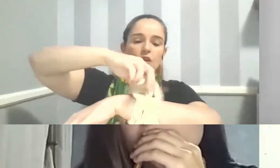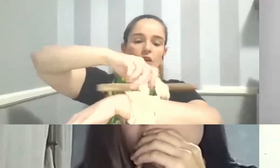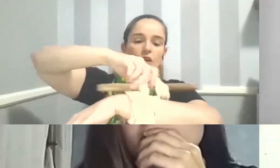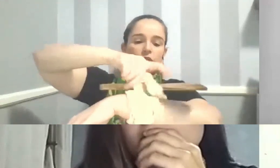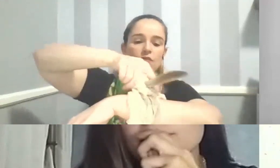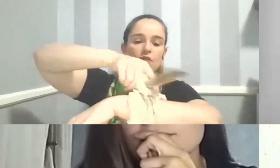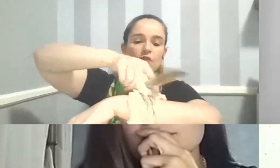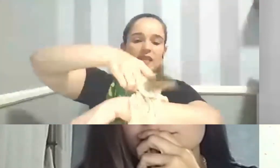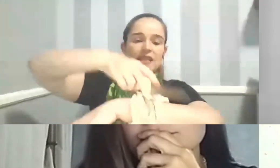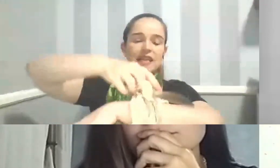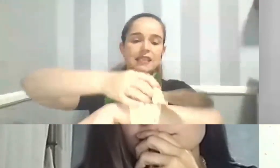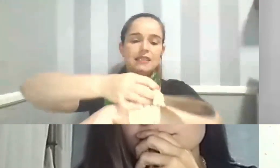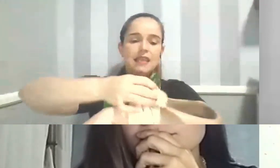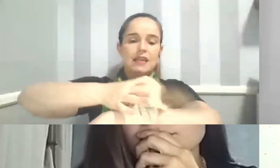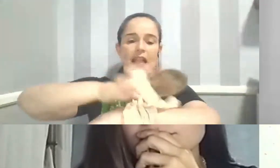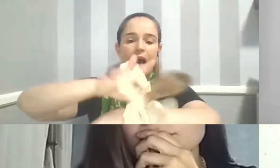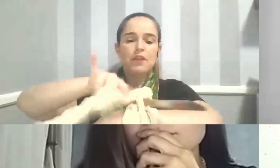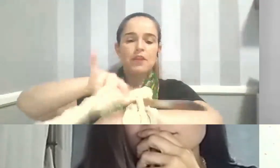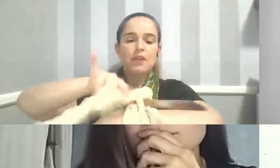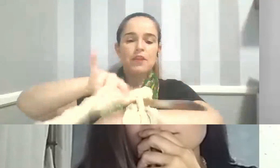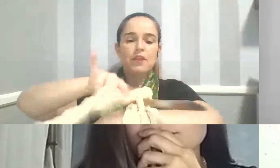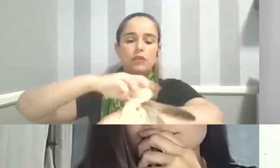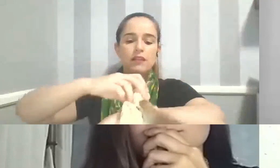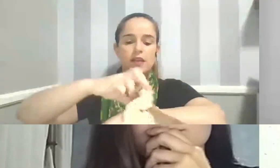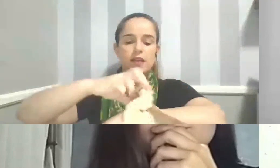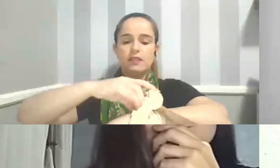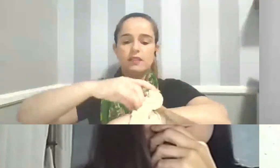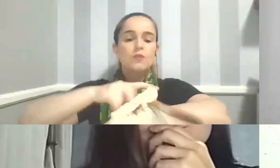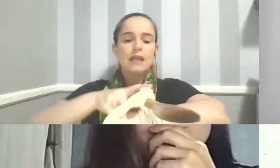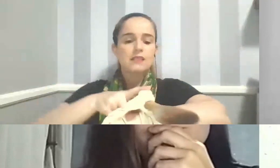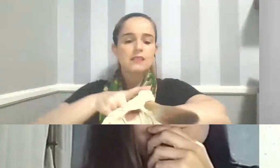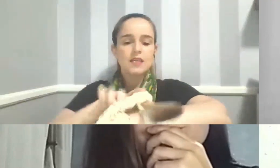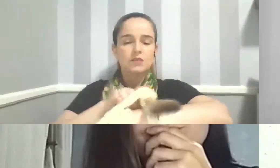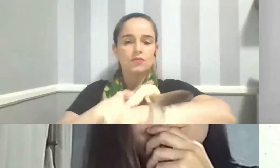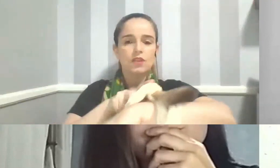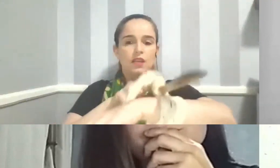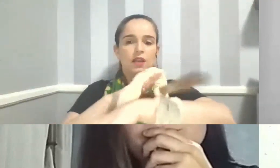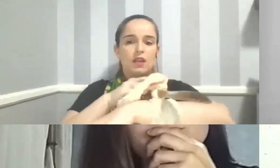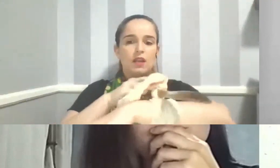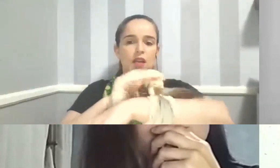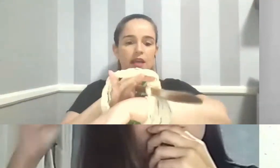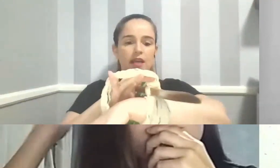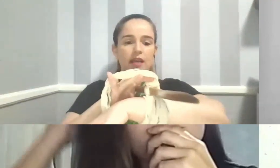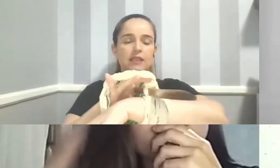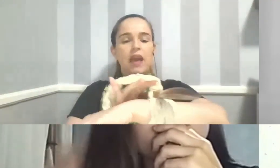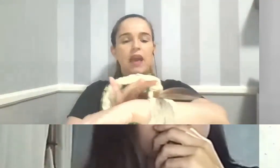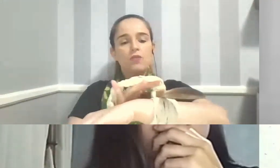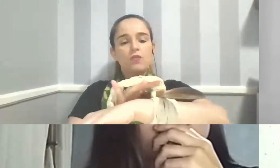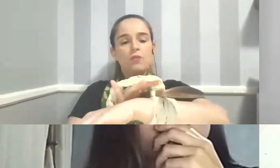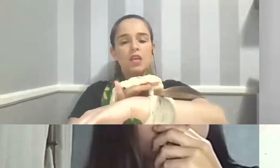sangrando. Vou fazer 360. Abrir uma volta inteira. Não está sangrando.